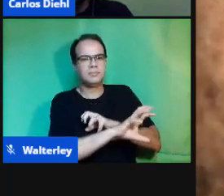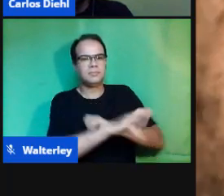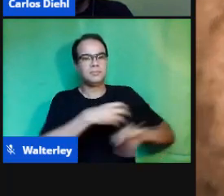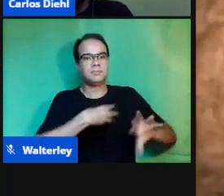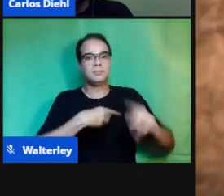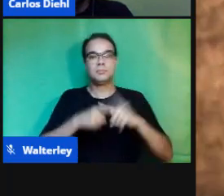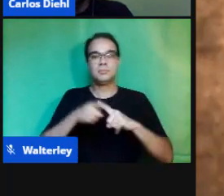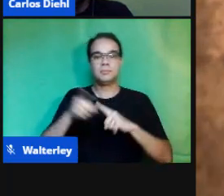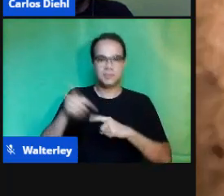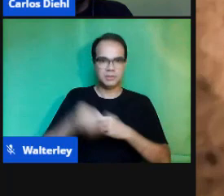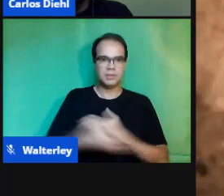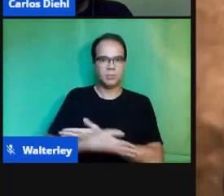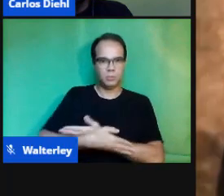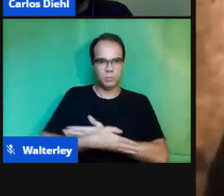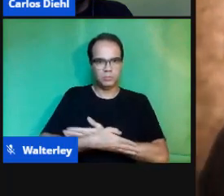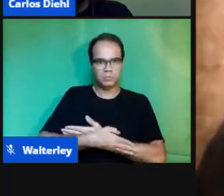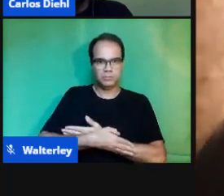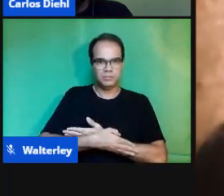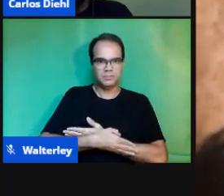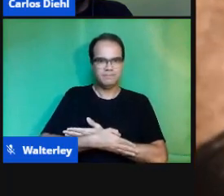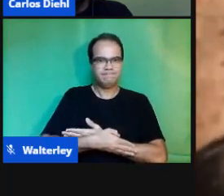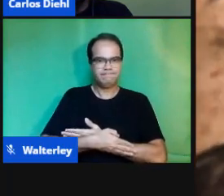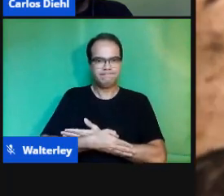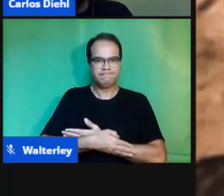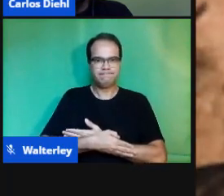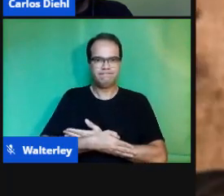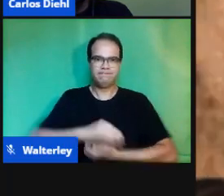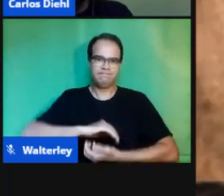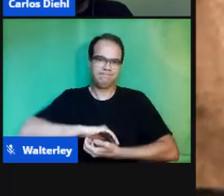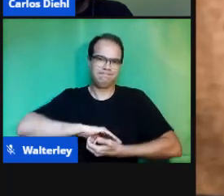tirado, para que ela pudesse ser a sua ama de leite.